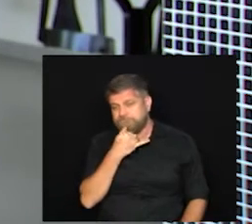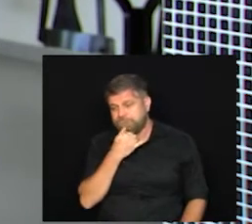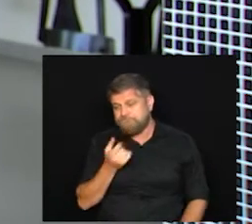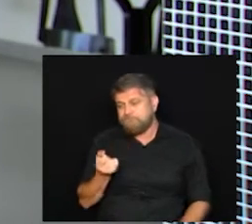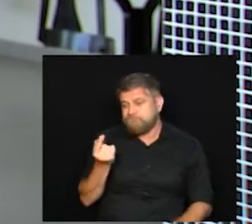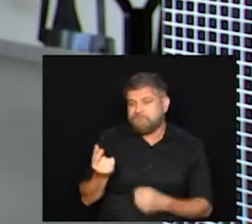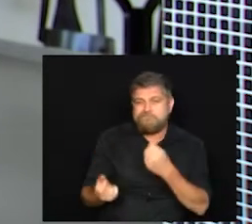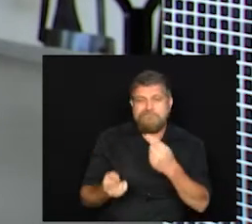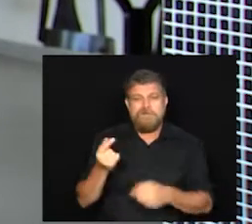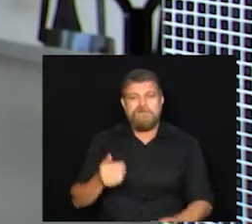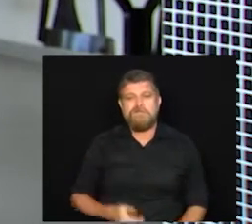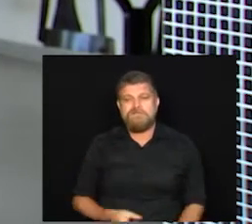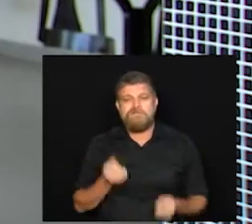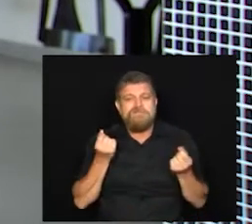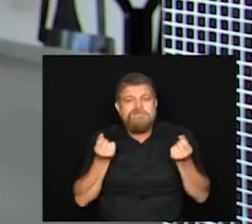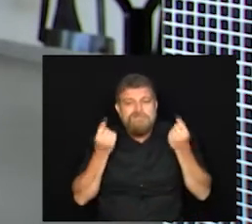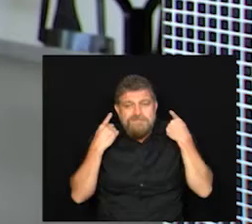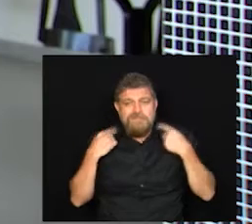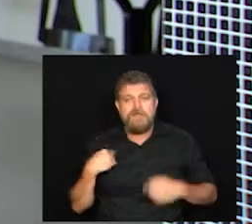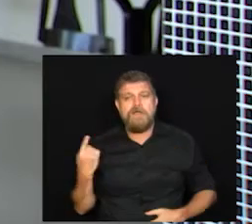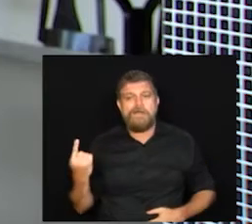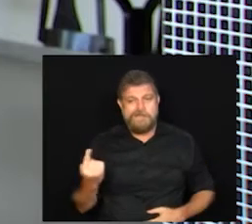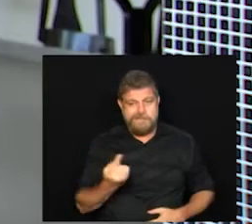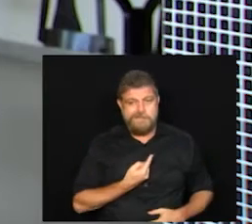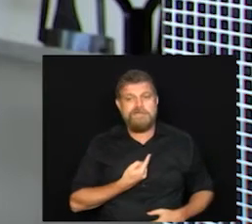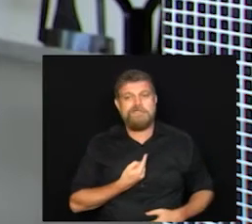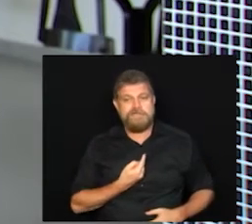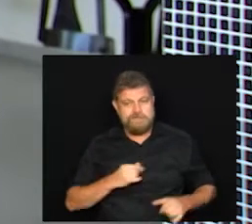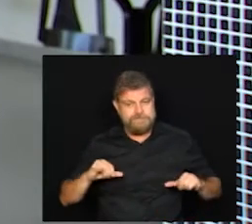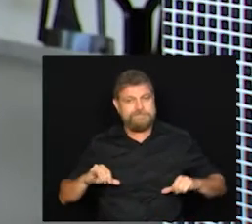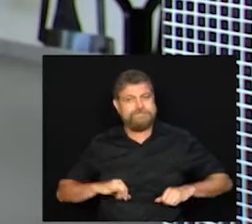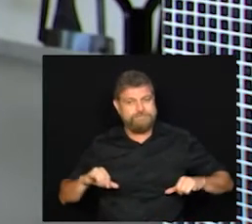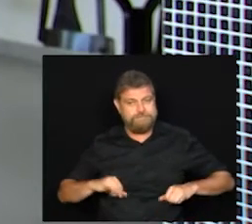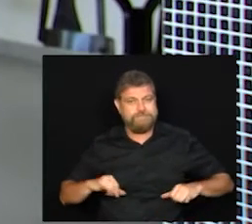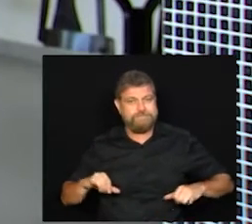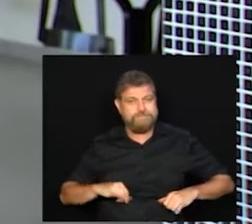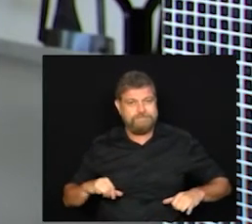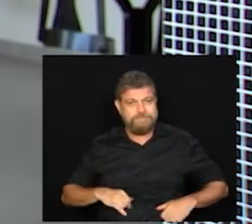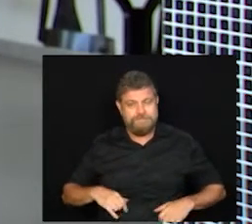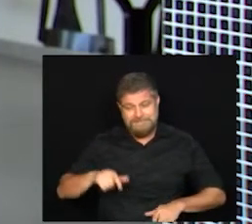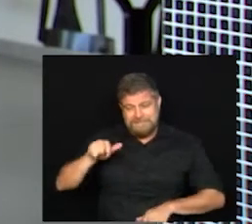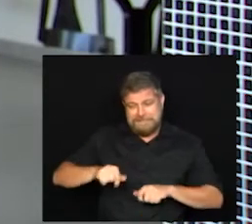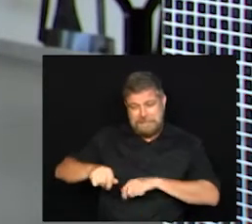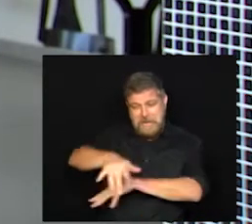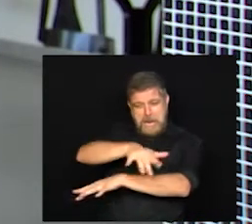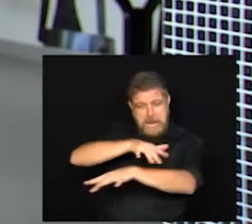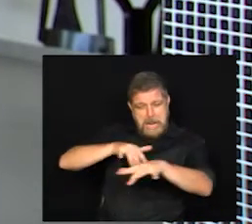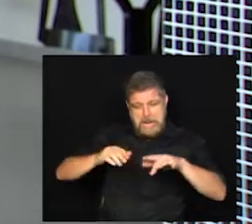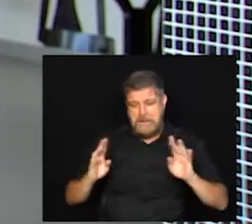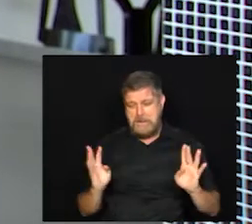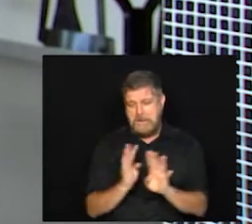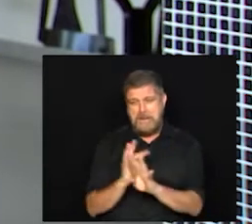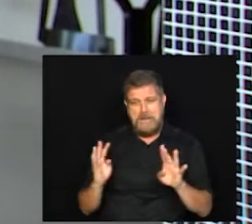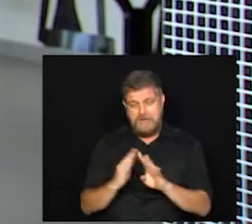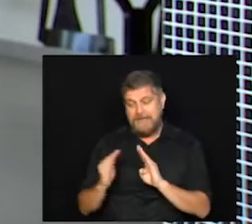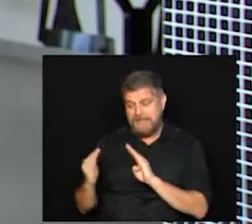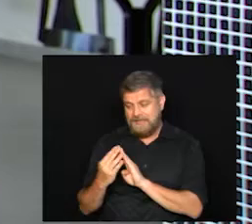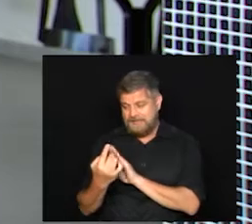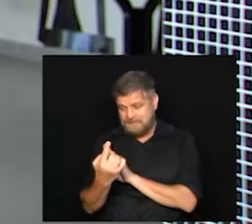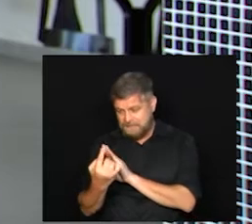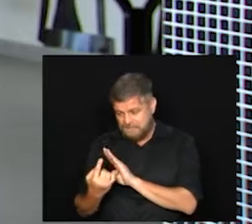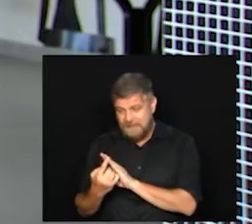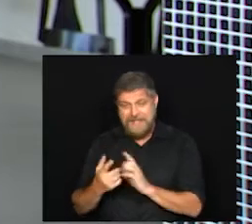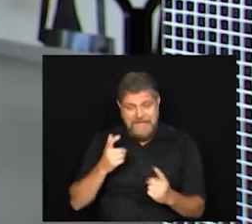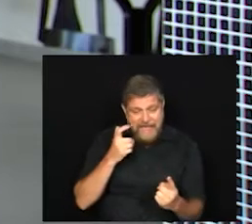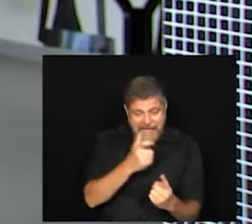não cumprem e acaba a gente pagando por todos esses aí. Então, se as pessoas não aglomerarem, se as pessoas não saírem de casa e se